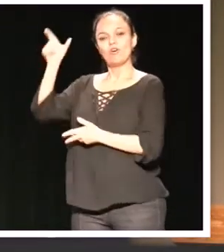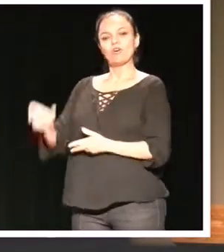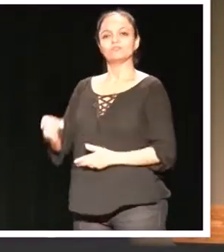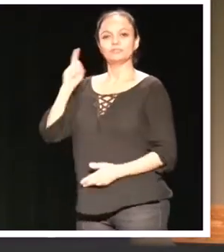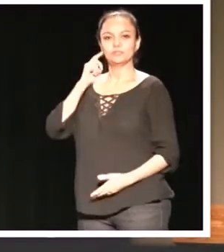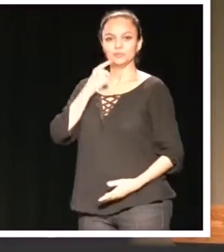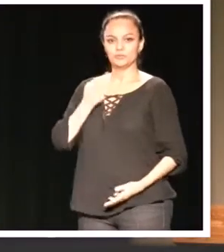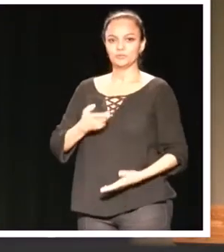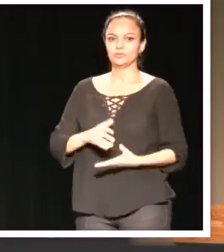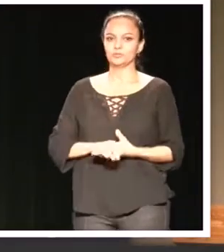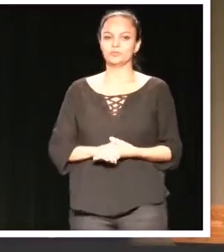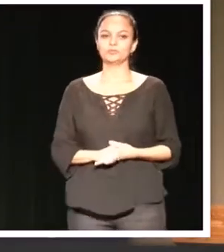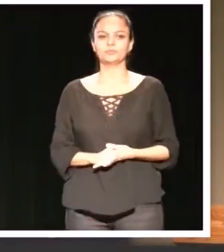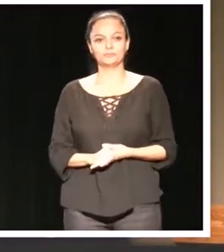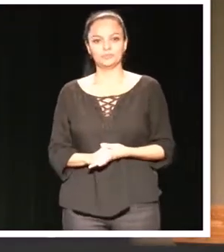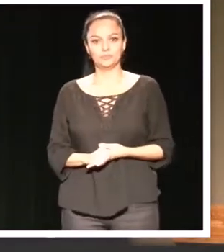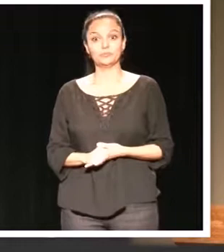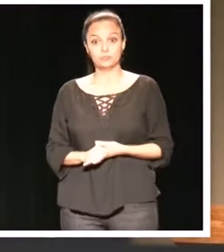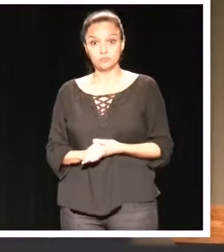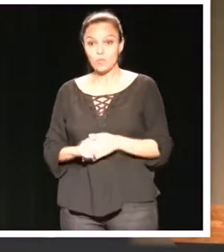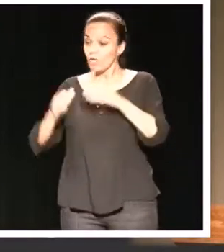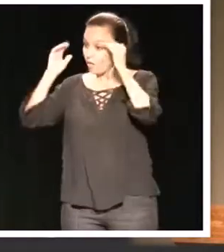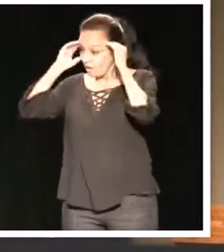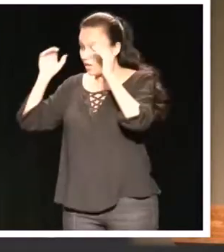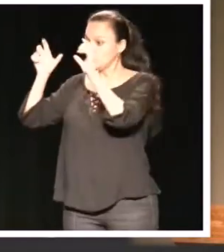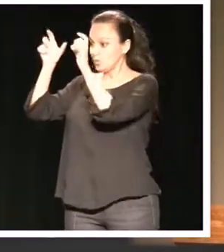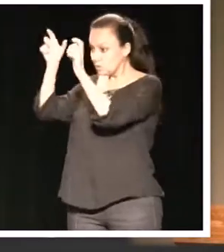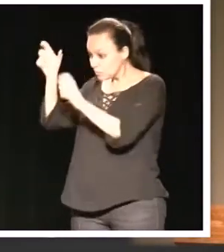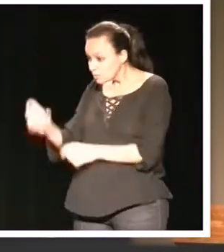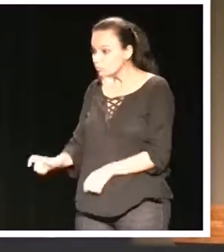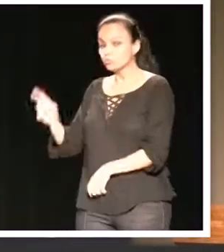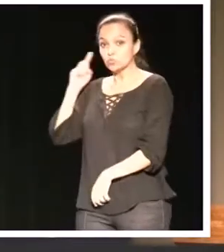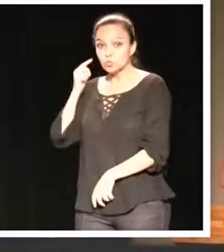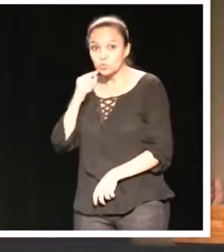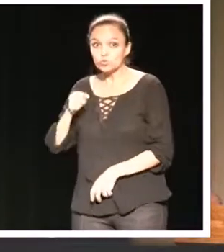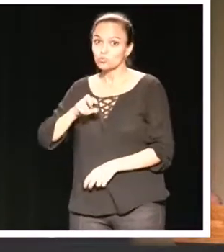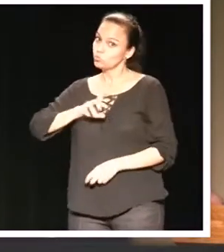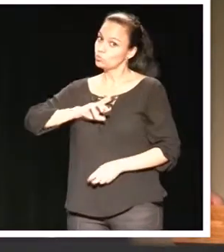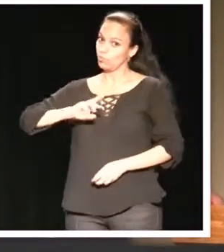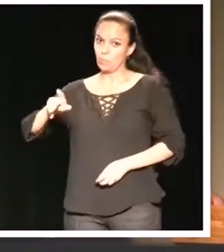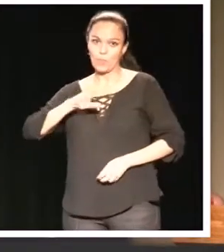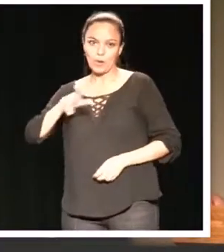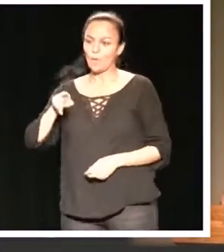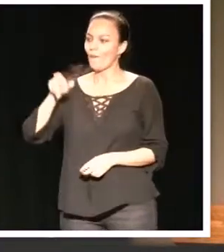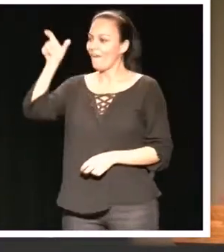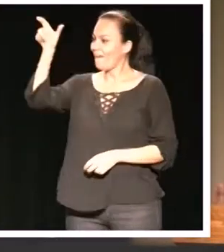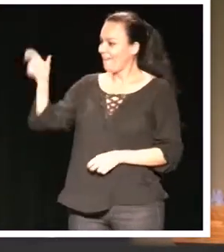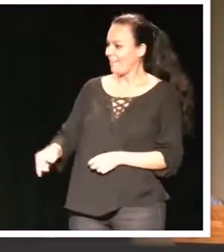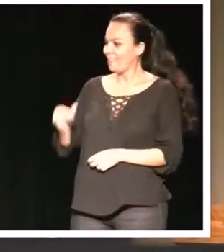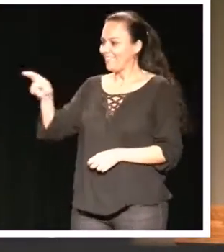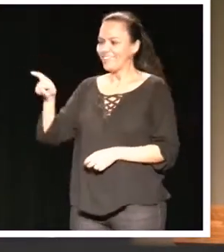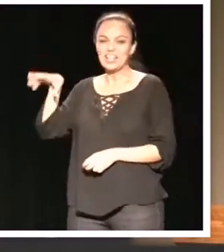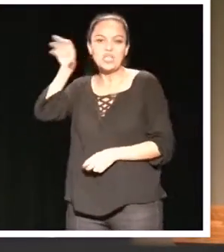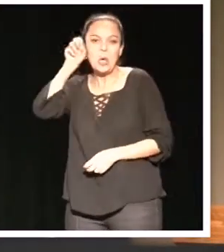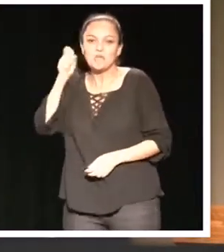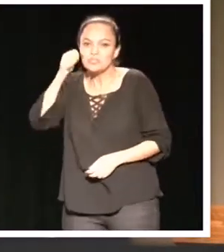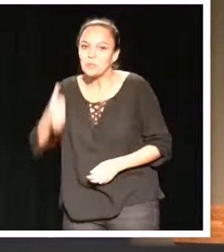aos surdos. Como surdos, não como falsos ouvintes,